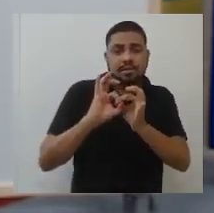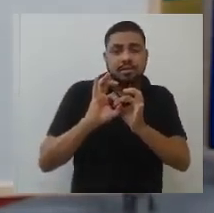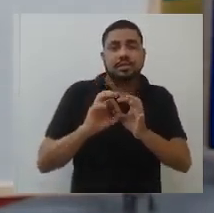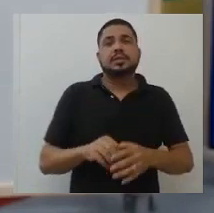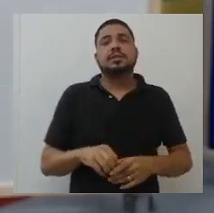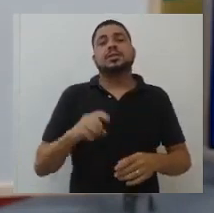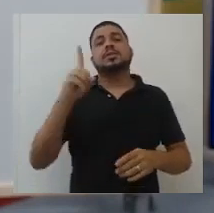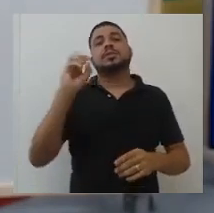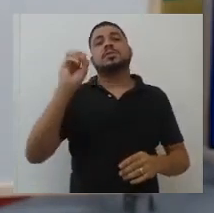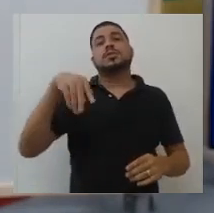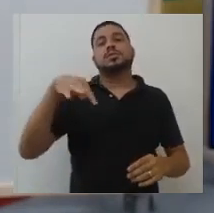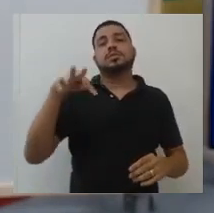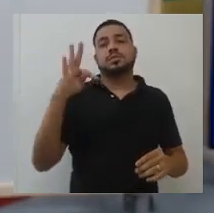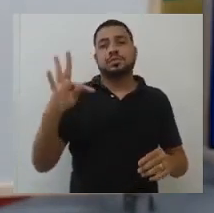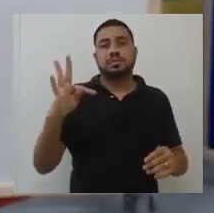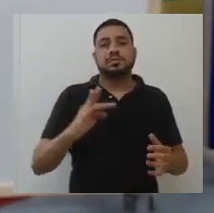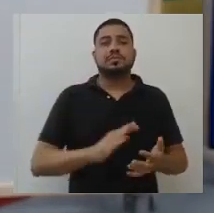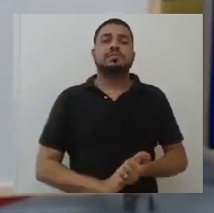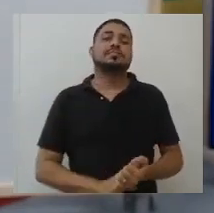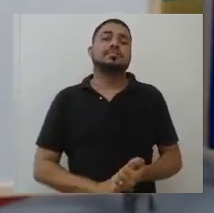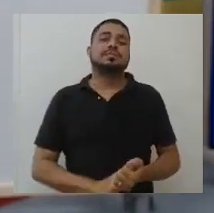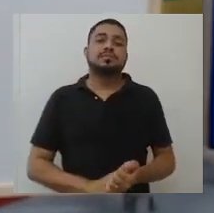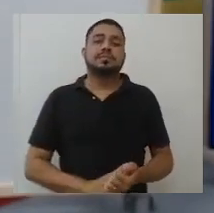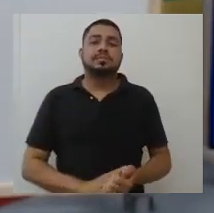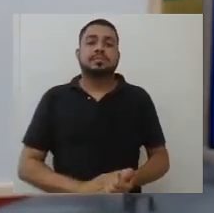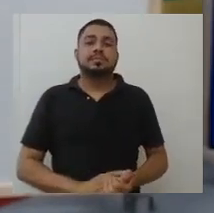don't, tá bom? Don't.